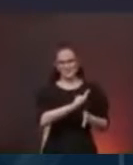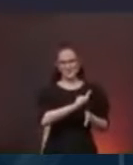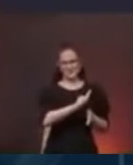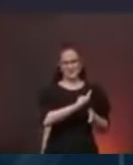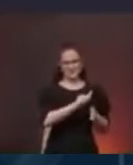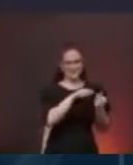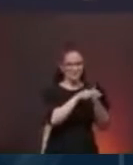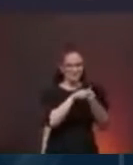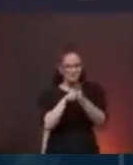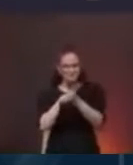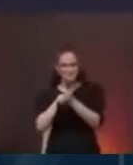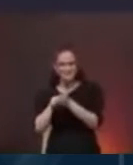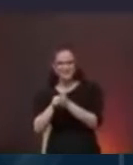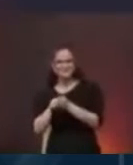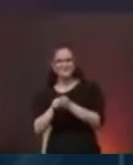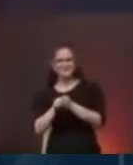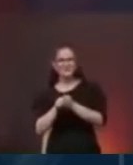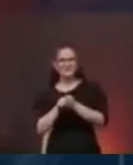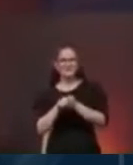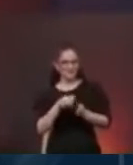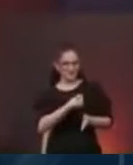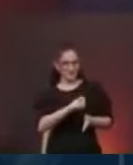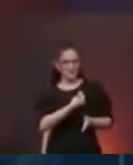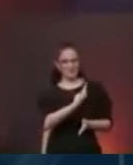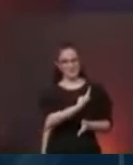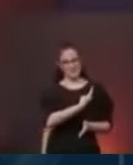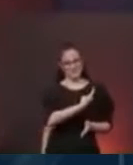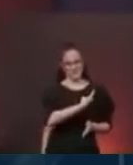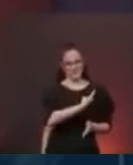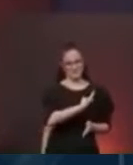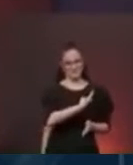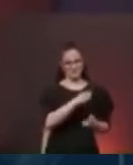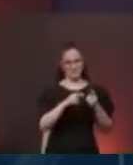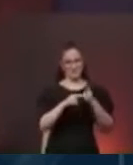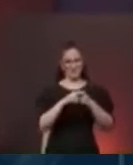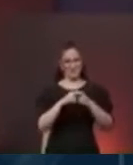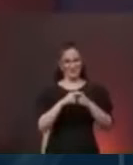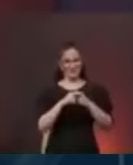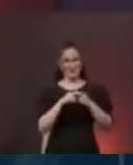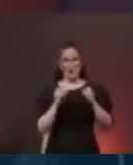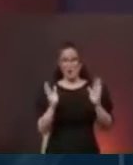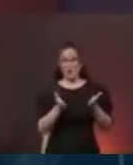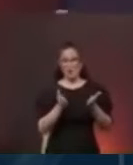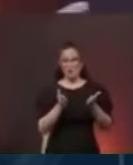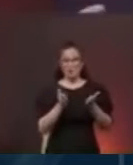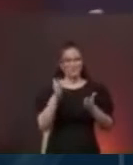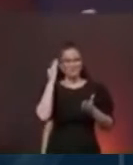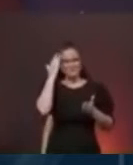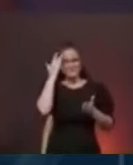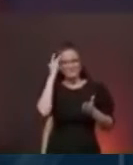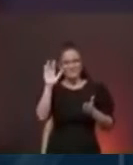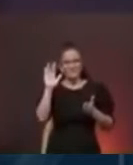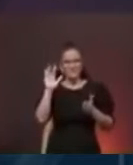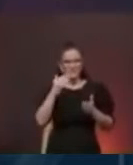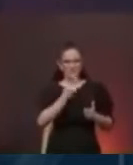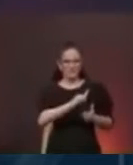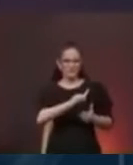vida toda. É claro, quem está andando com o nosso filho. Hoje a gente não sabe quem se comunica com os filhos na internet.